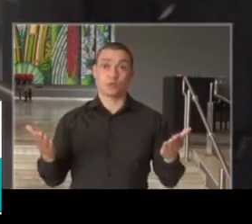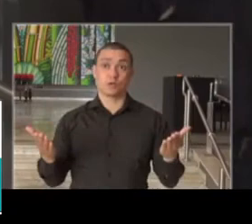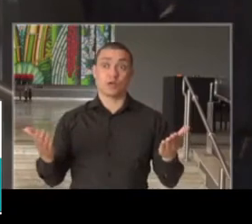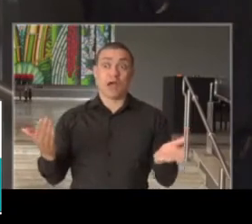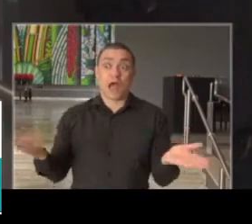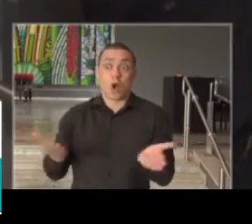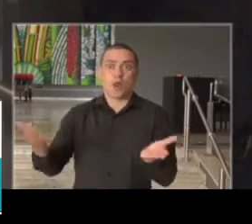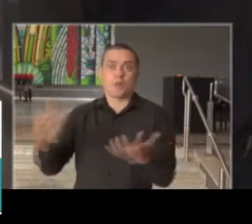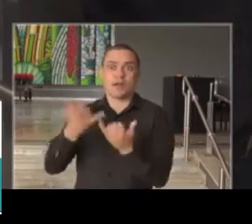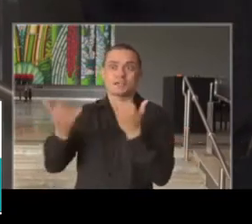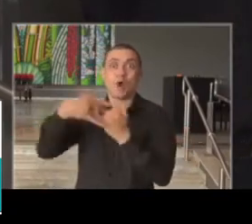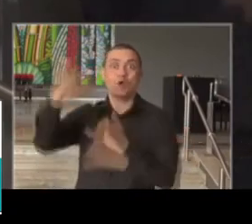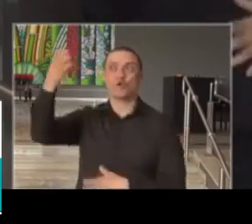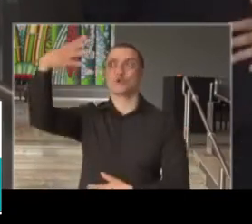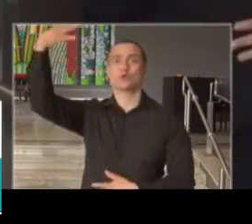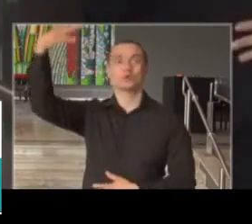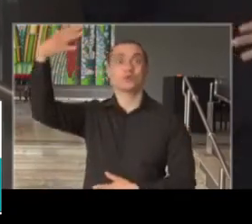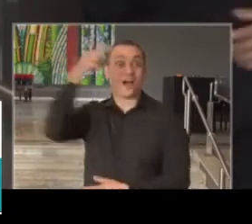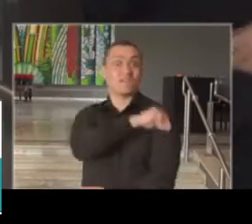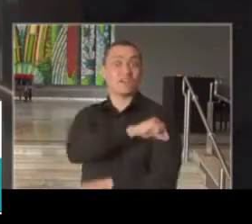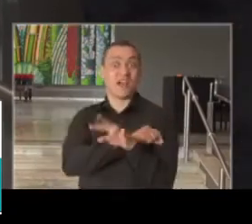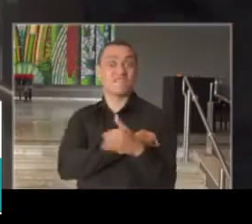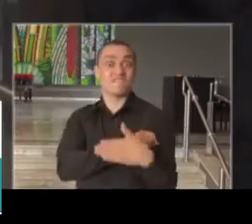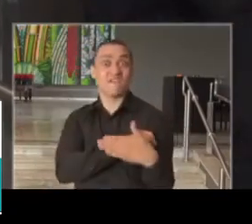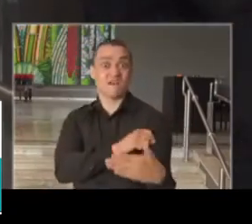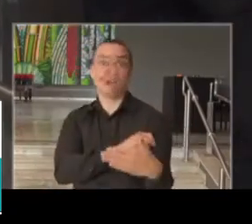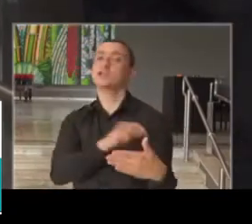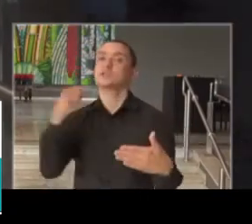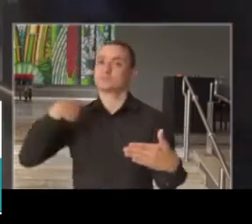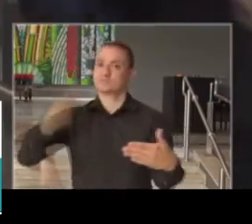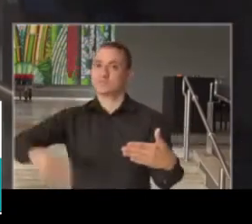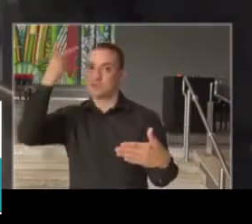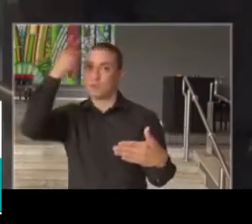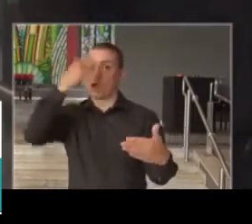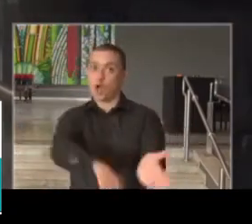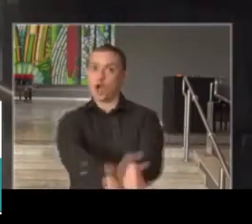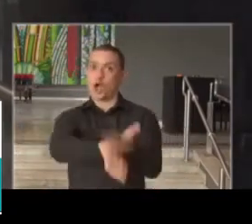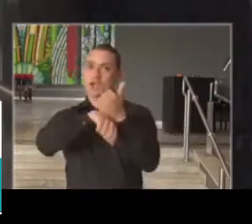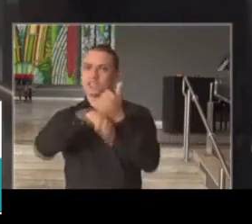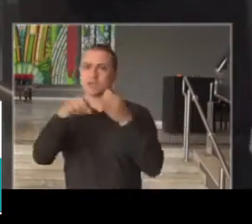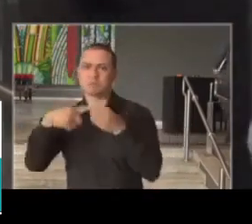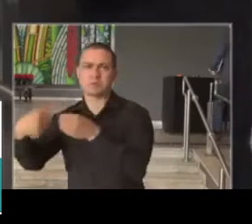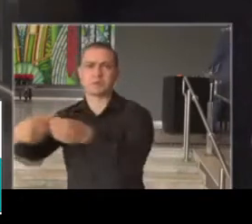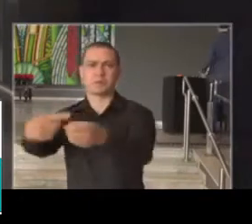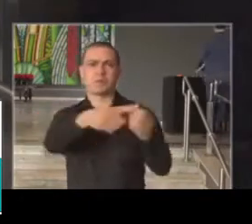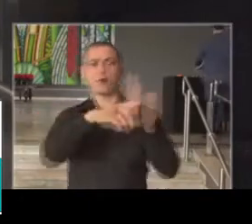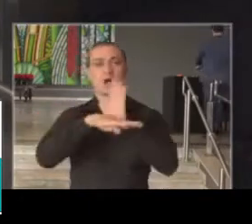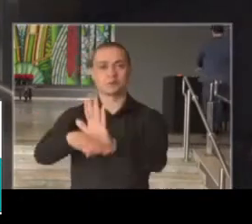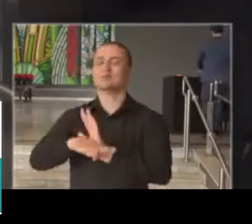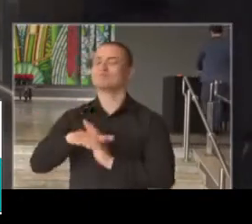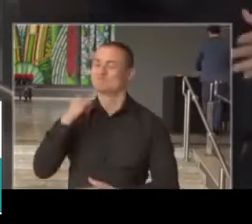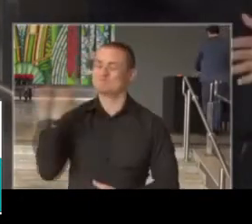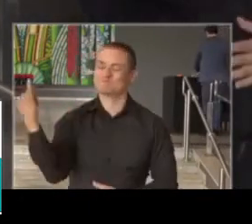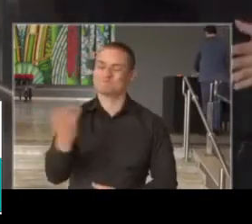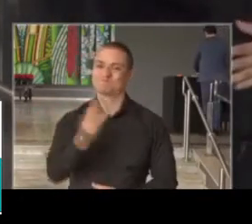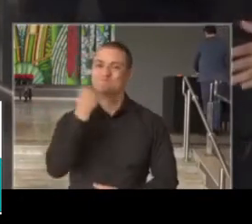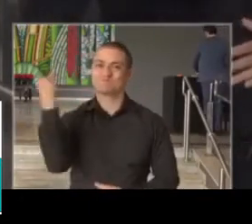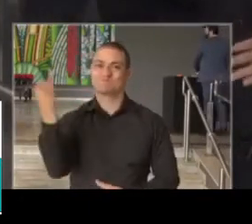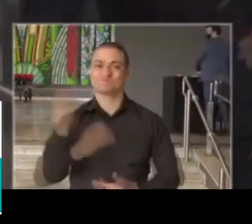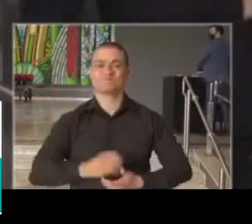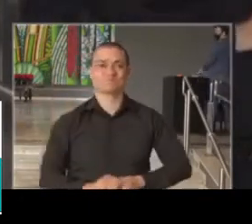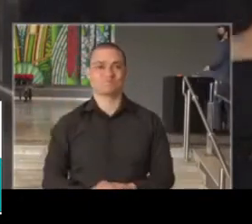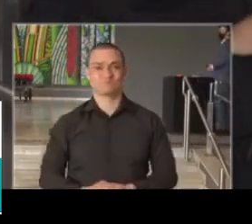começa a surgir no fim do túnel. E essa antecipação para todos os municípios é fundamental e